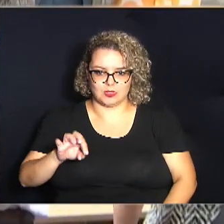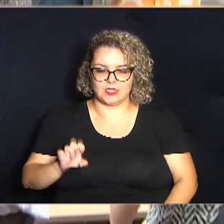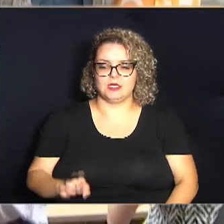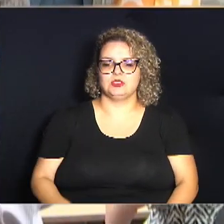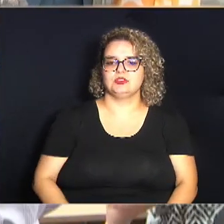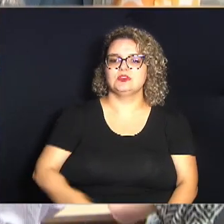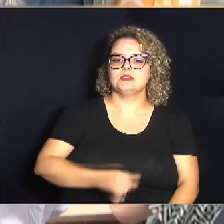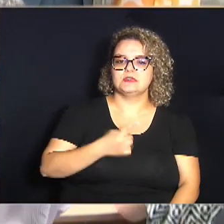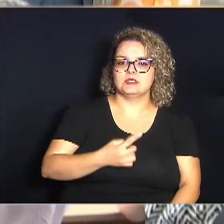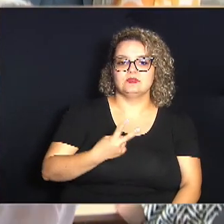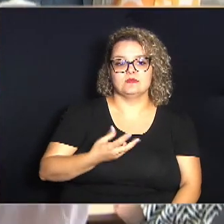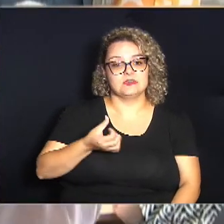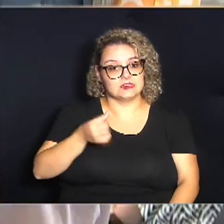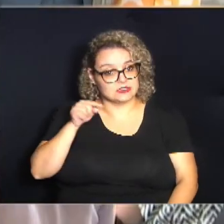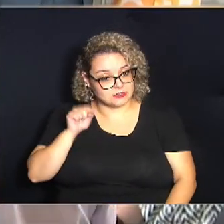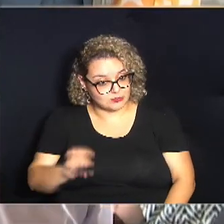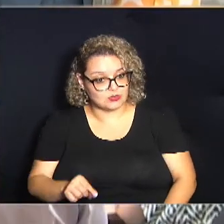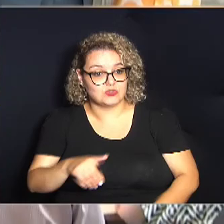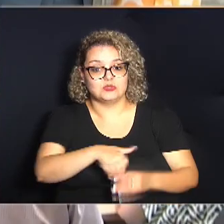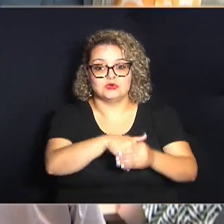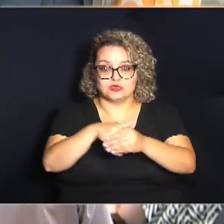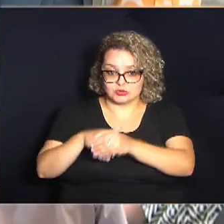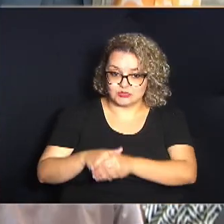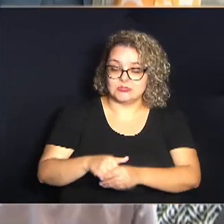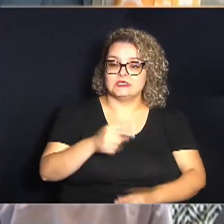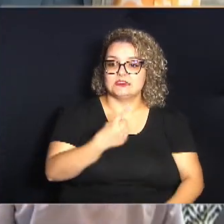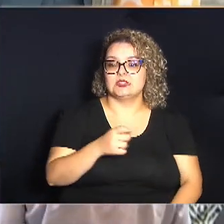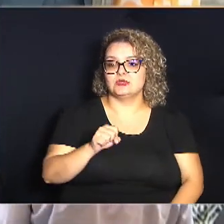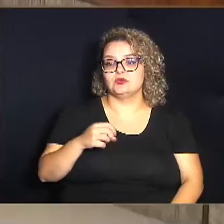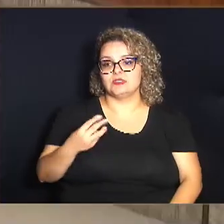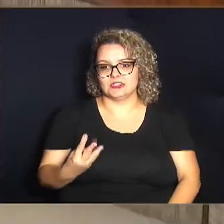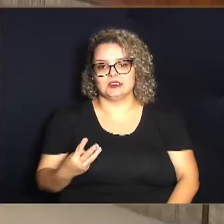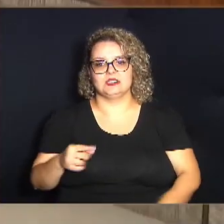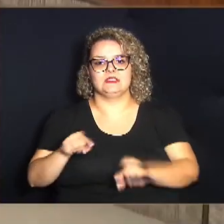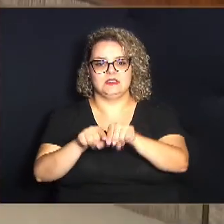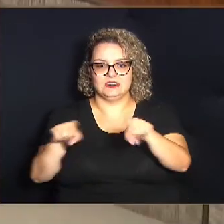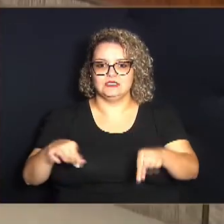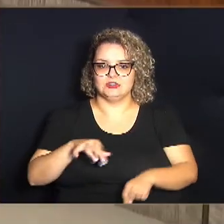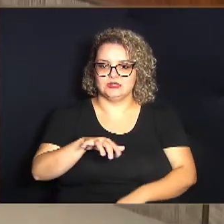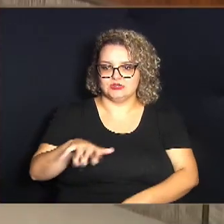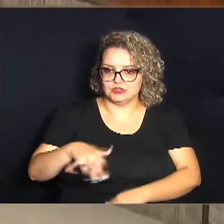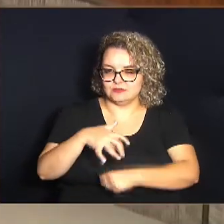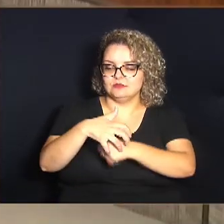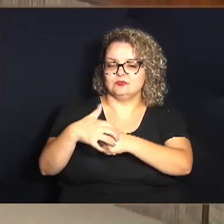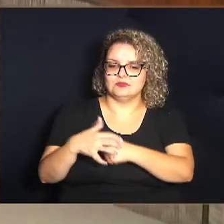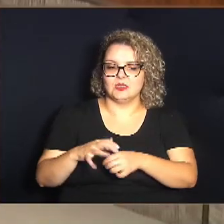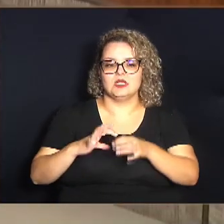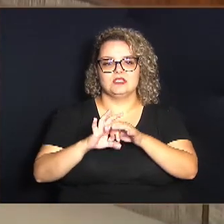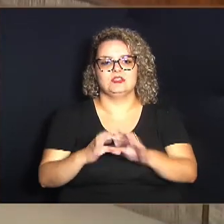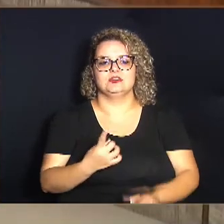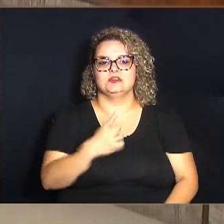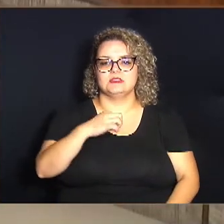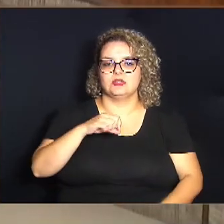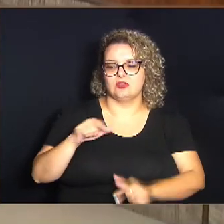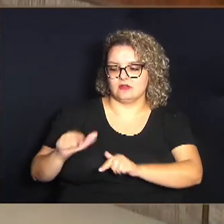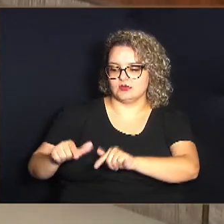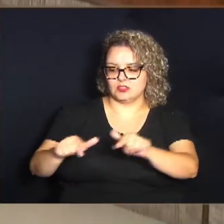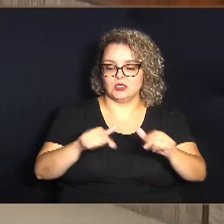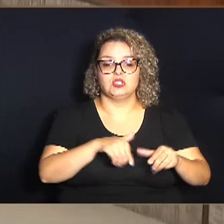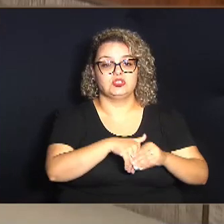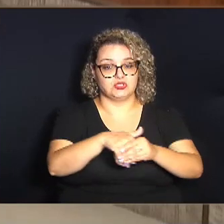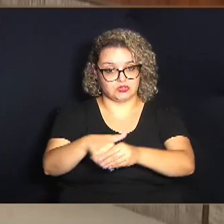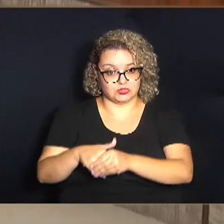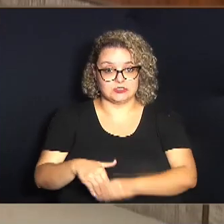25.972 eleitores votaram em 183 urnas eletrônicas disponibilizadas em 19 locais de votação na